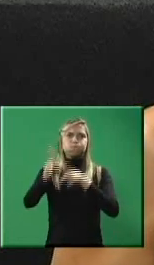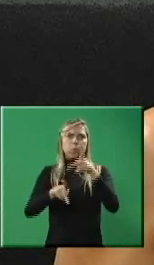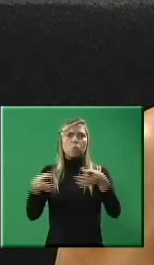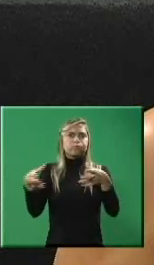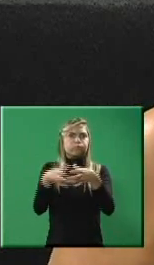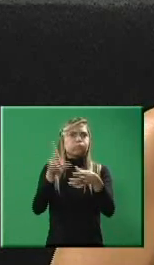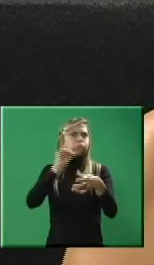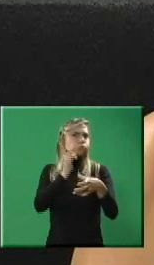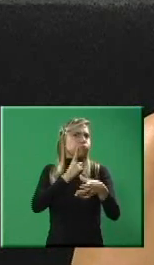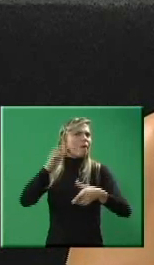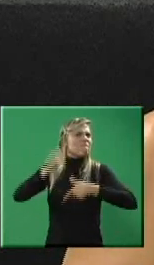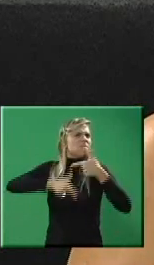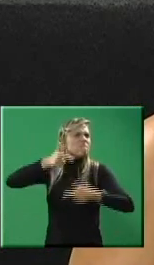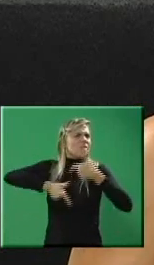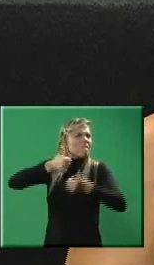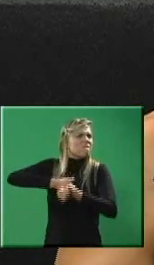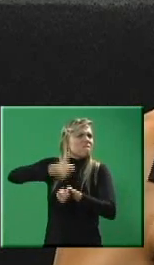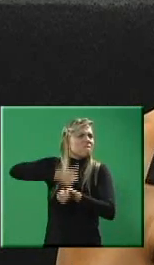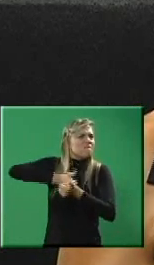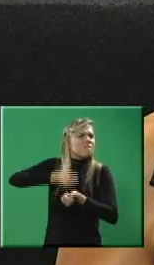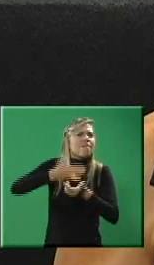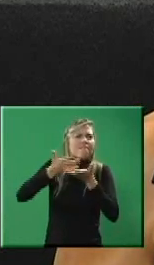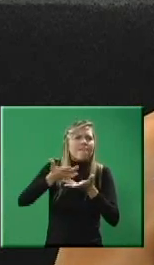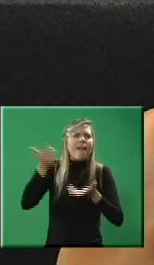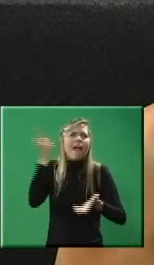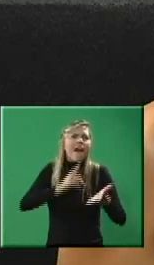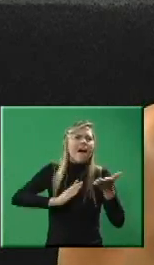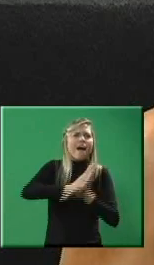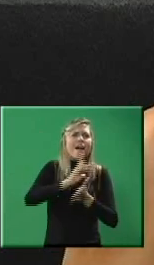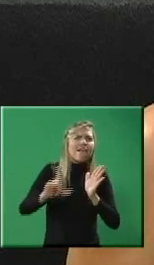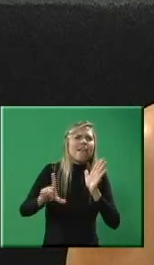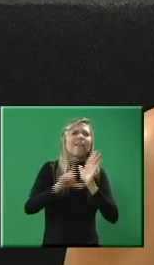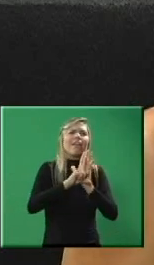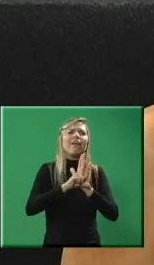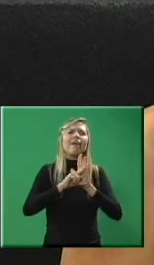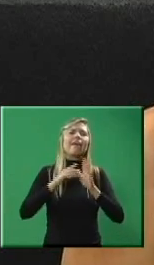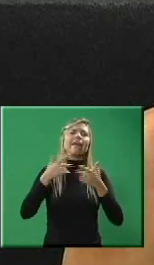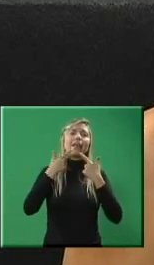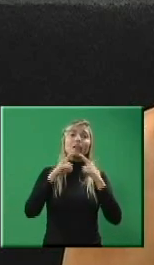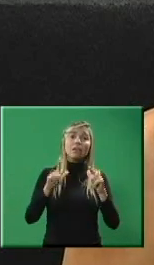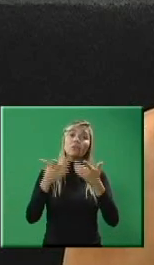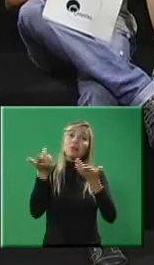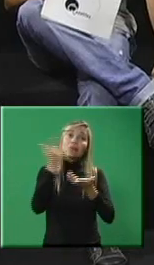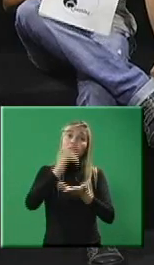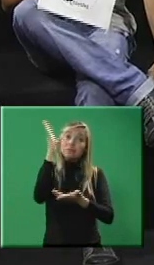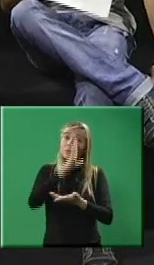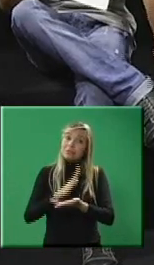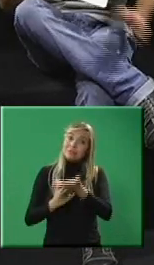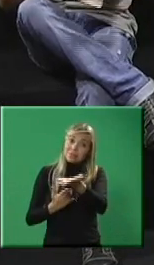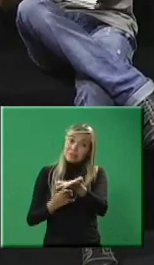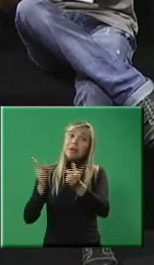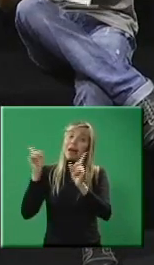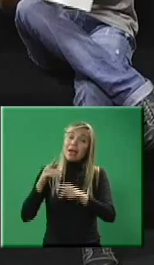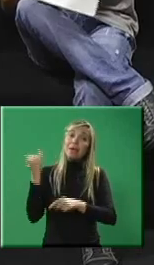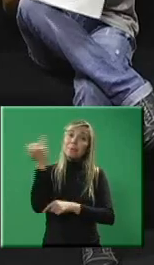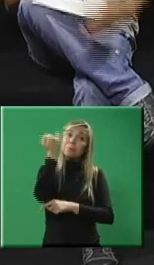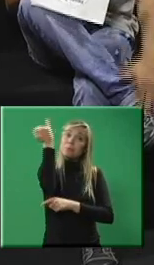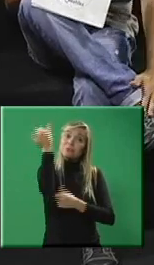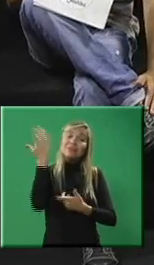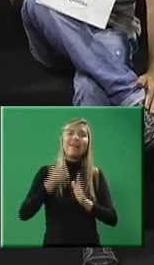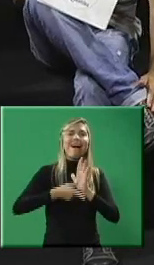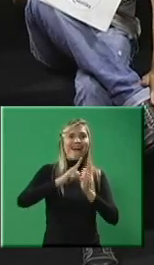mesmo de um povo que por muito tempo ficou à margem, né, da sociedade. Pois é, à margem